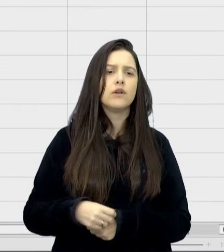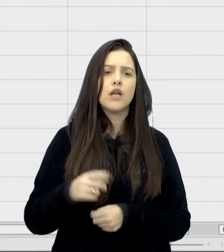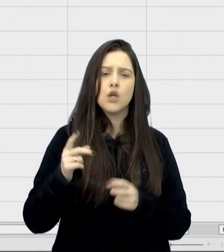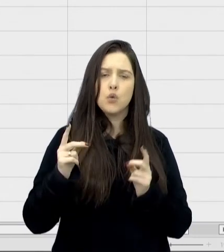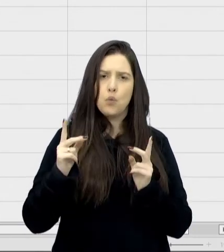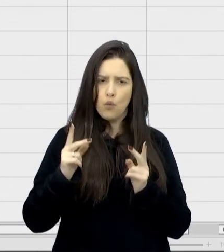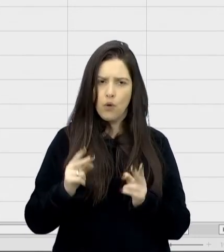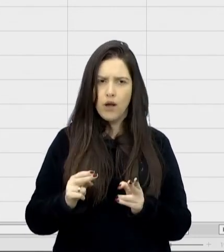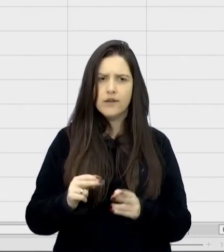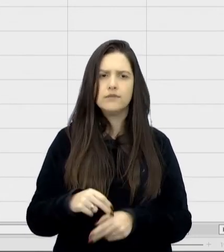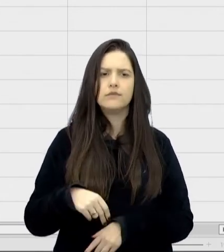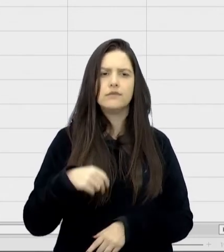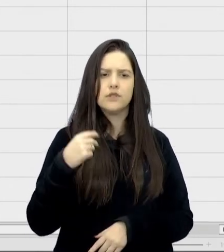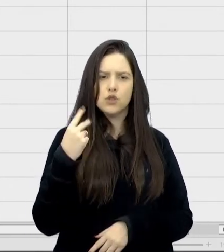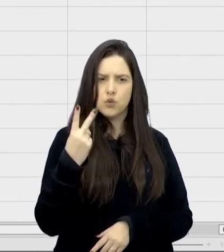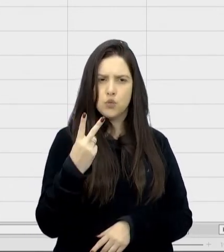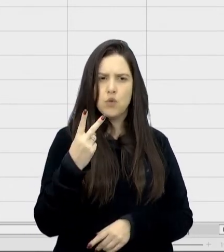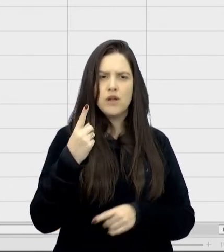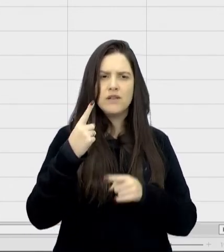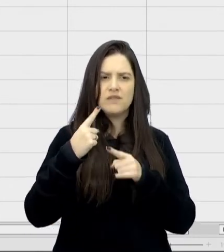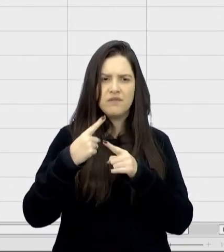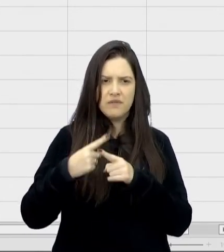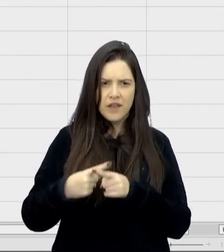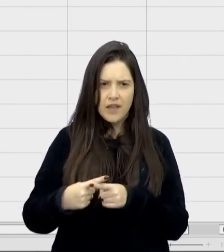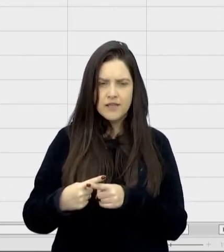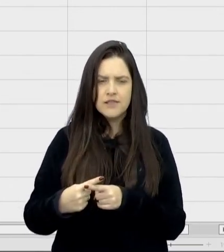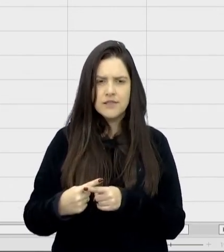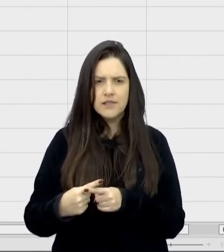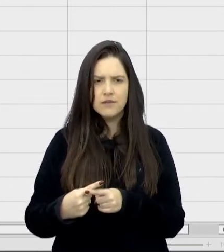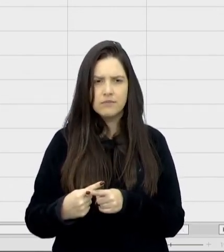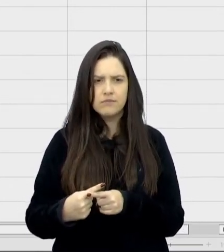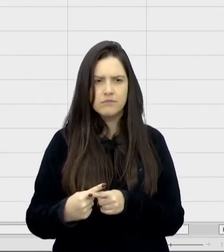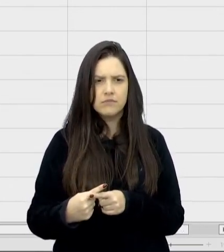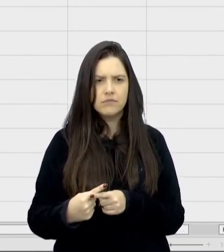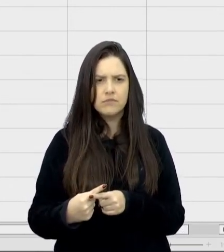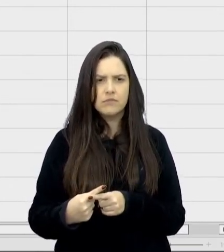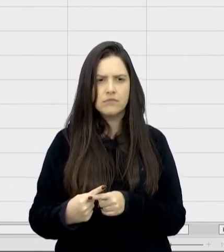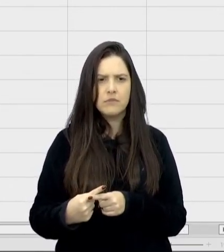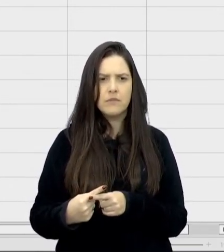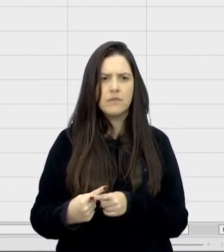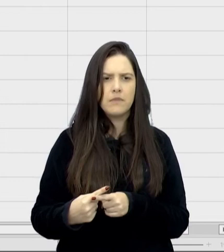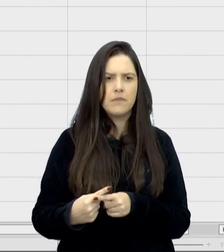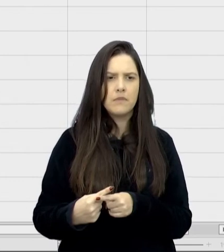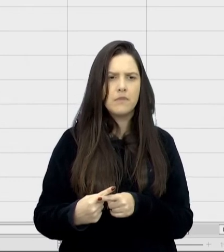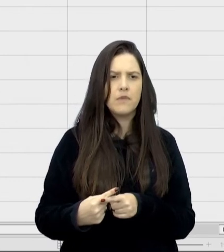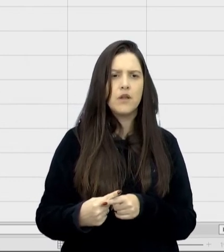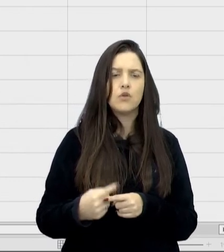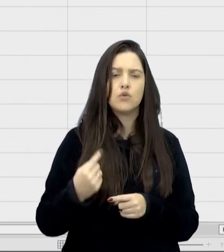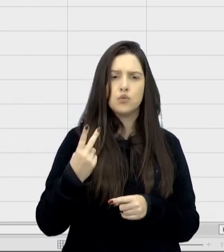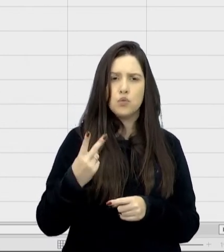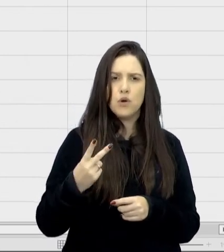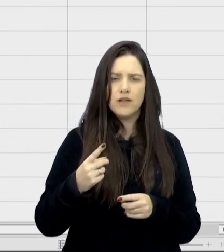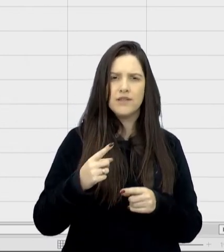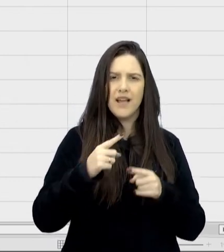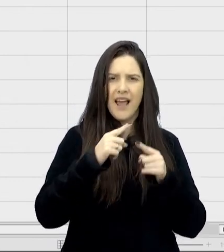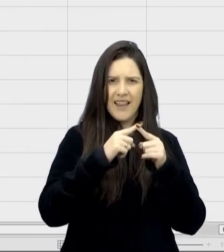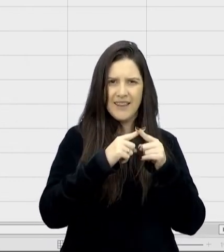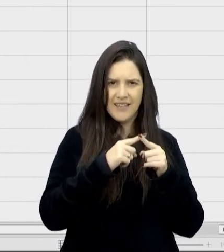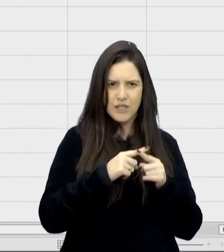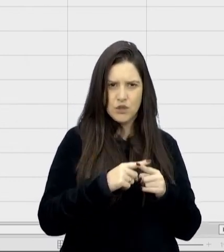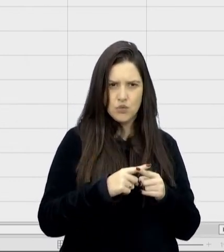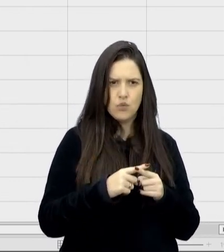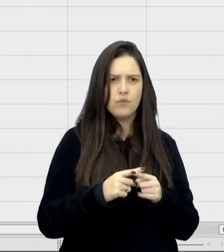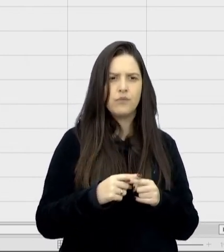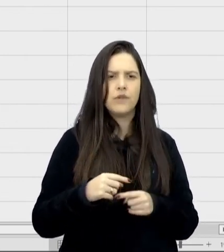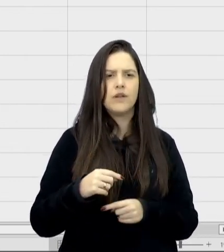igual, 2 vezes, né? Próximo decaimento, 2, asterisco, né? Seleciona a